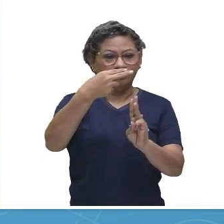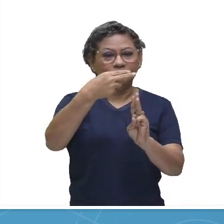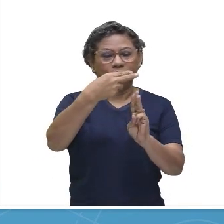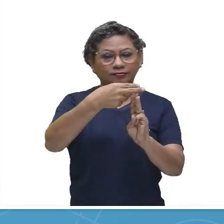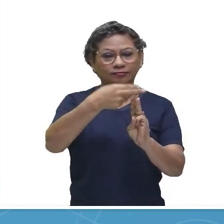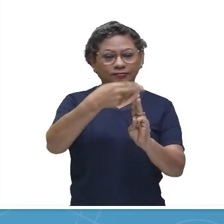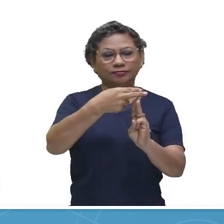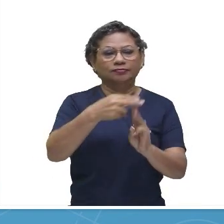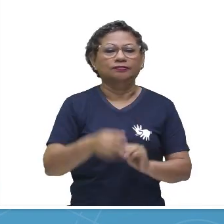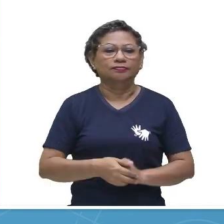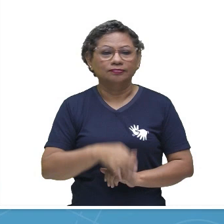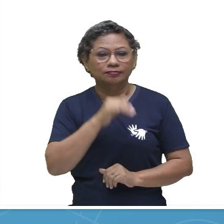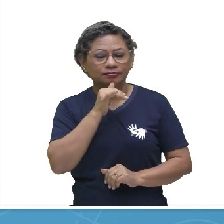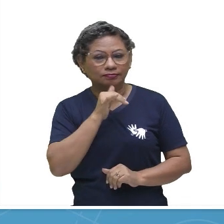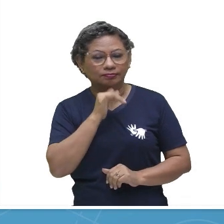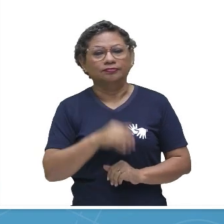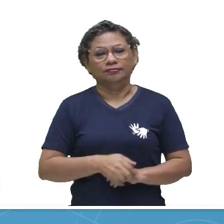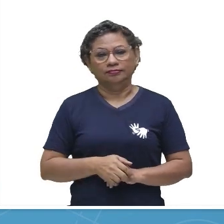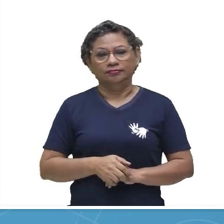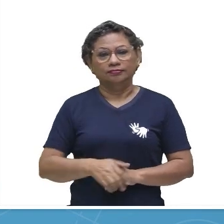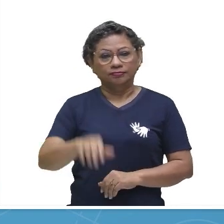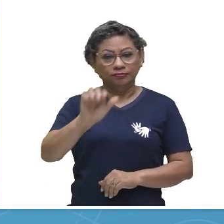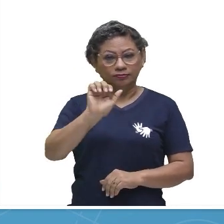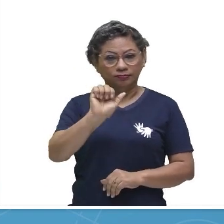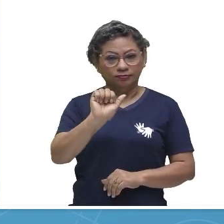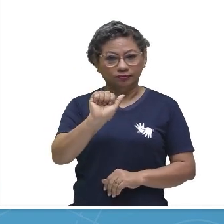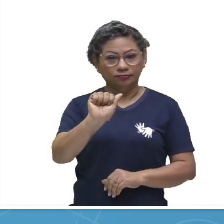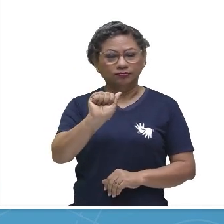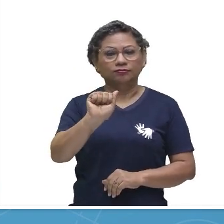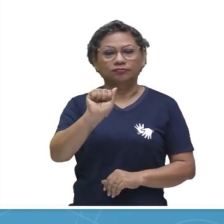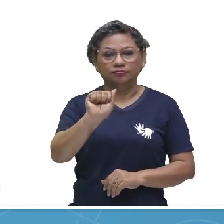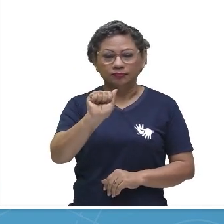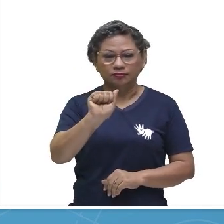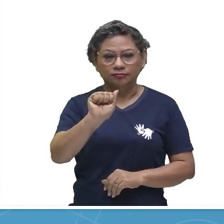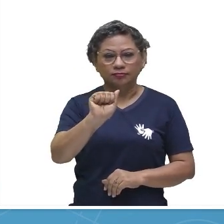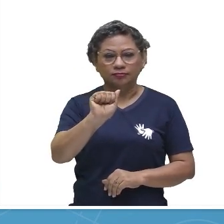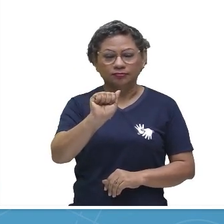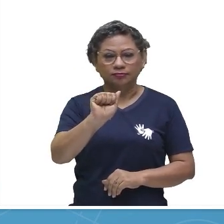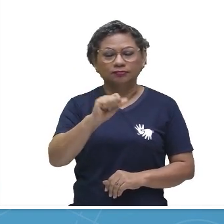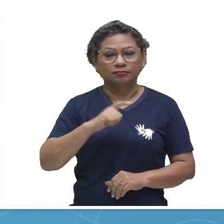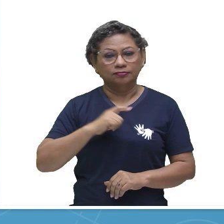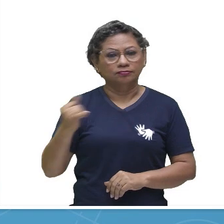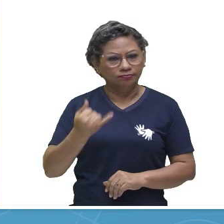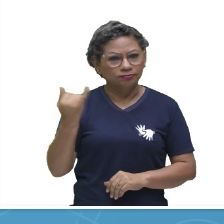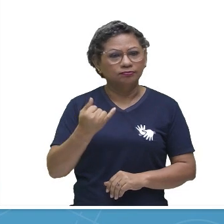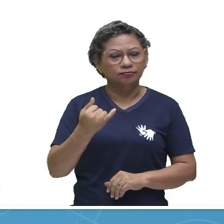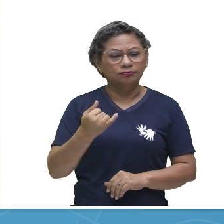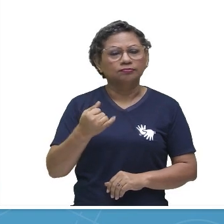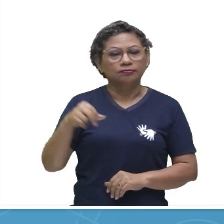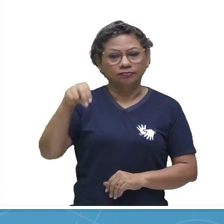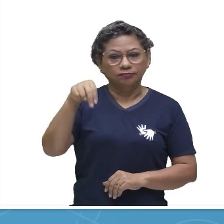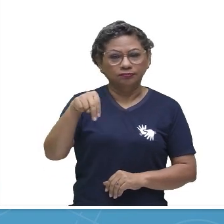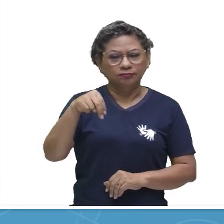específica. O A é o fator multiplicativo, o N indica o número de vezes em que esse fator